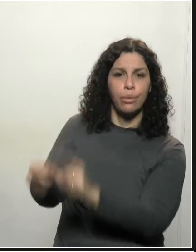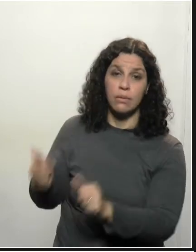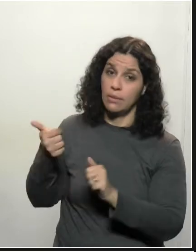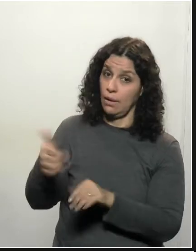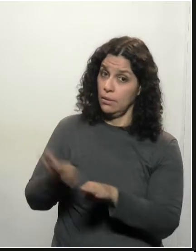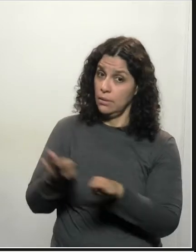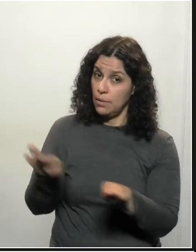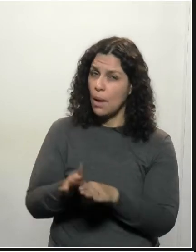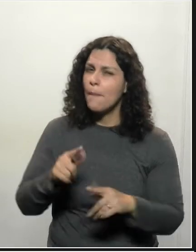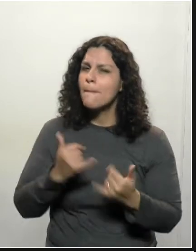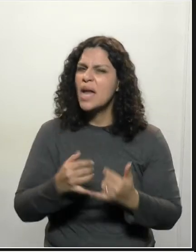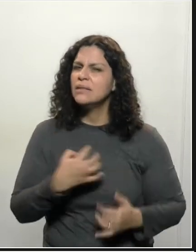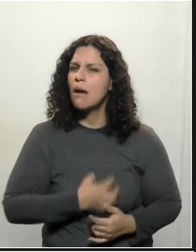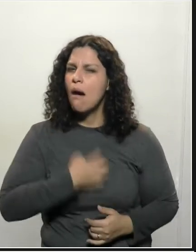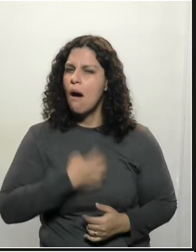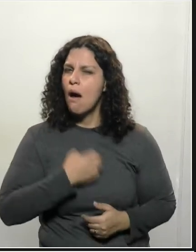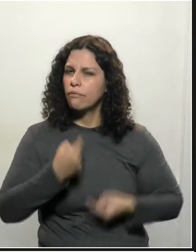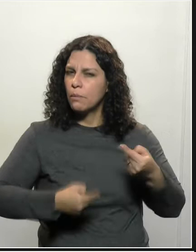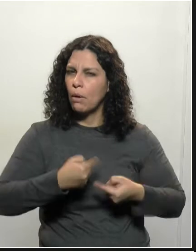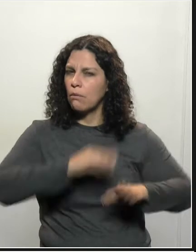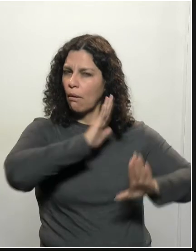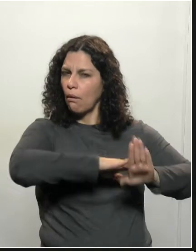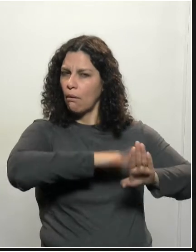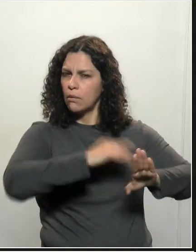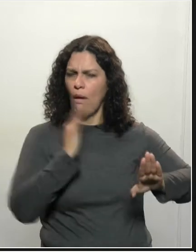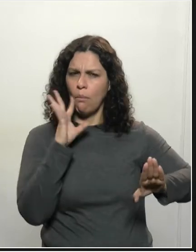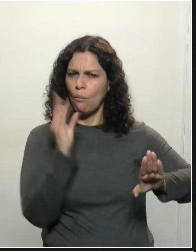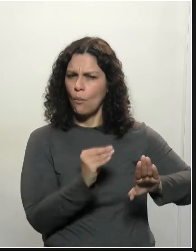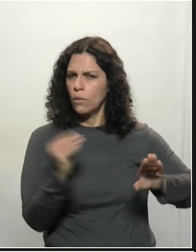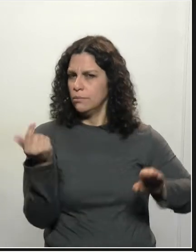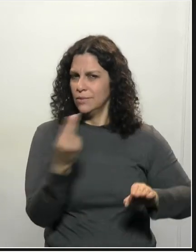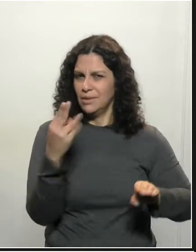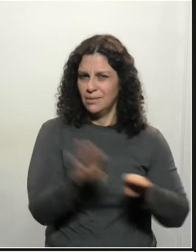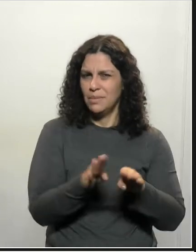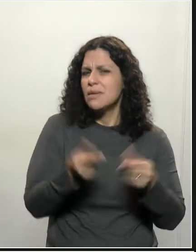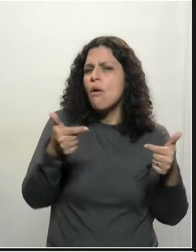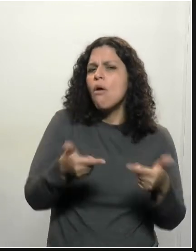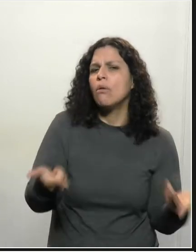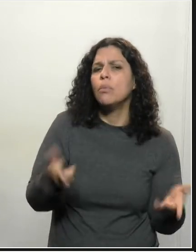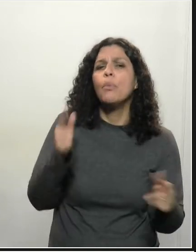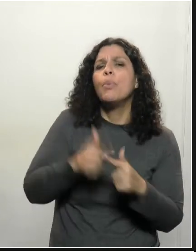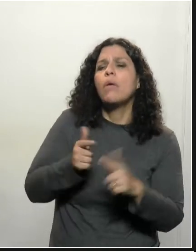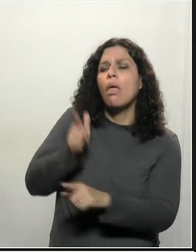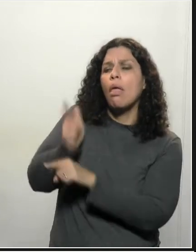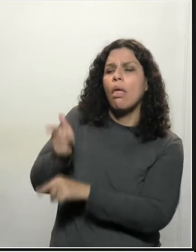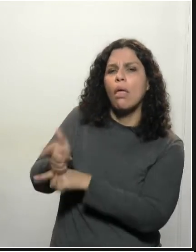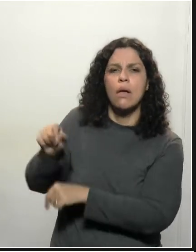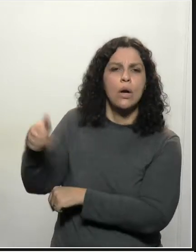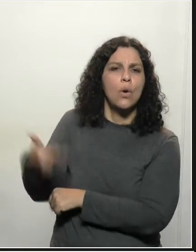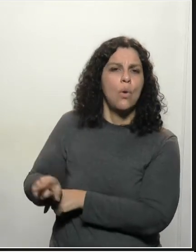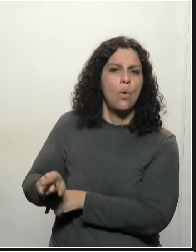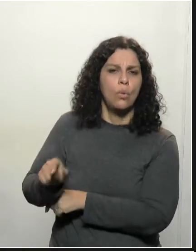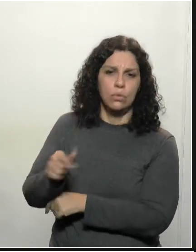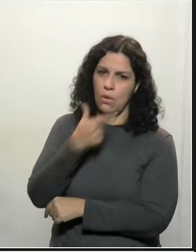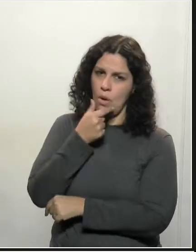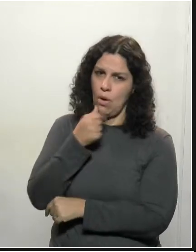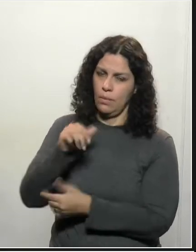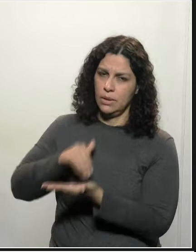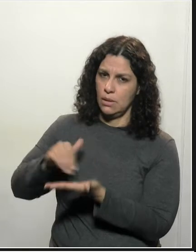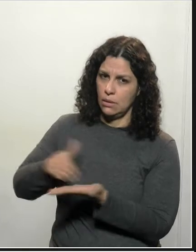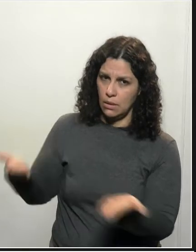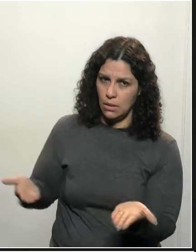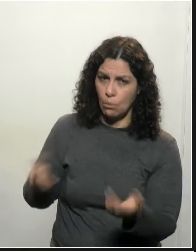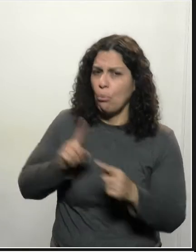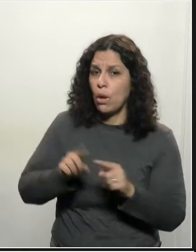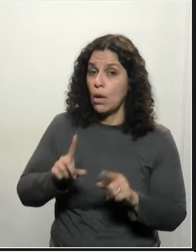de uma raivosa política que a gente não consegue entender e não consegue saber de onde que vem esses ataques também. O governo tem feito um